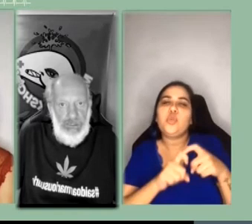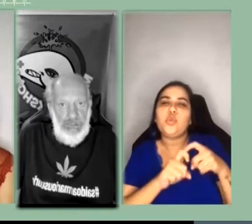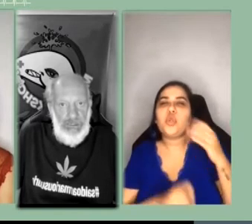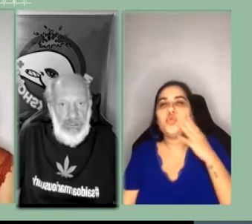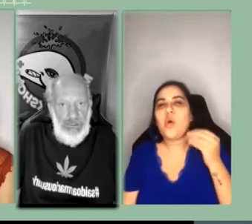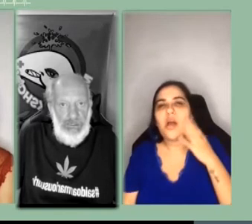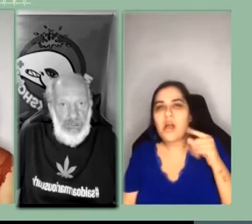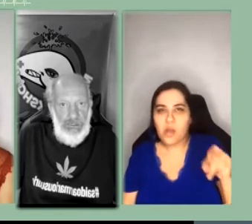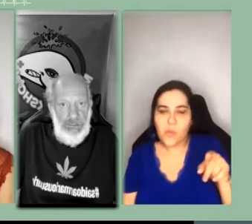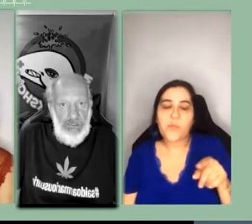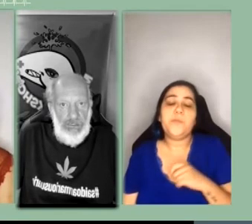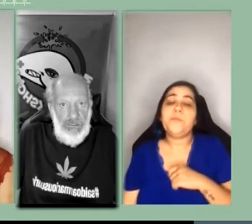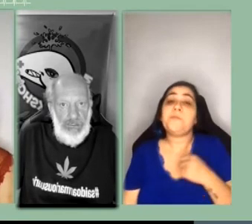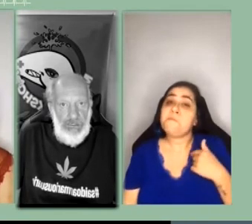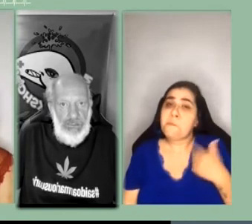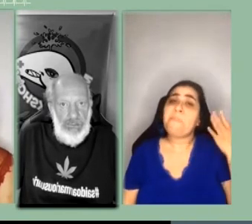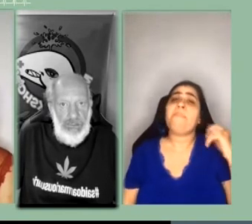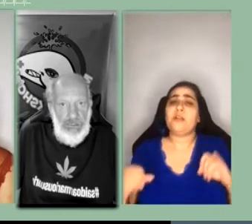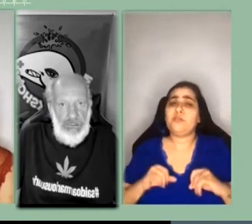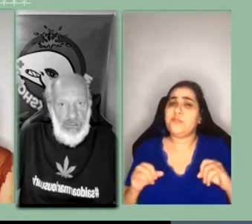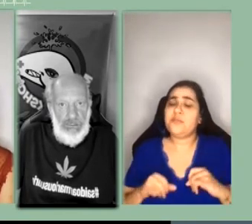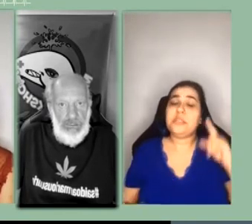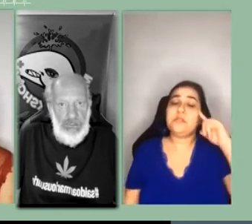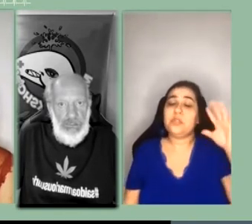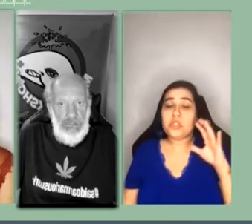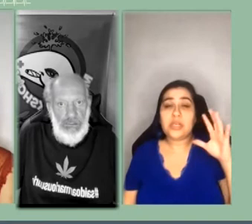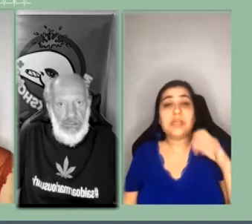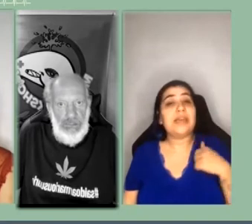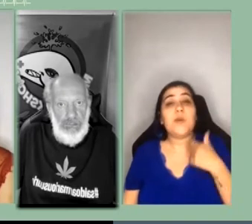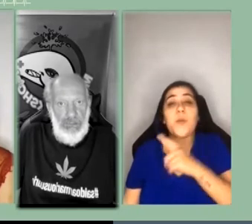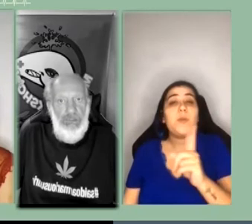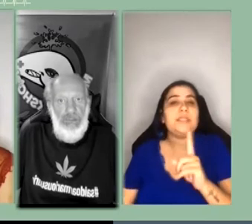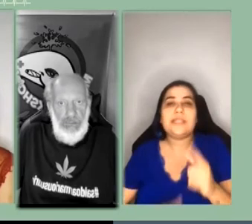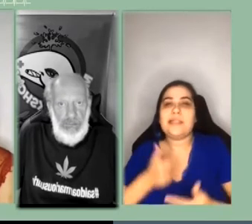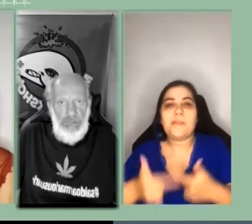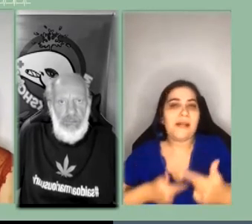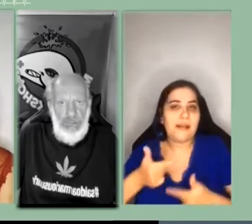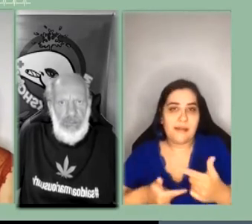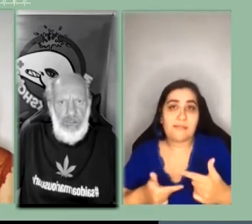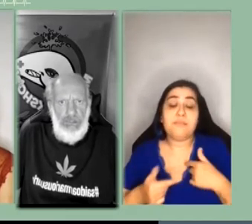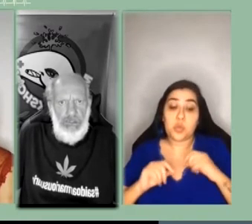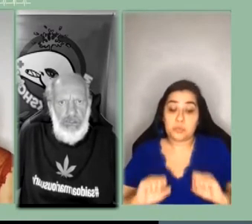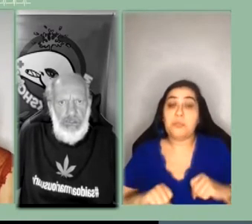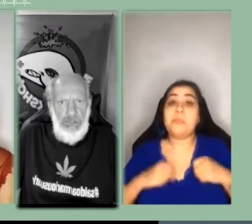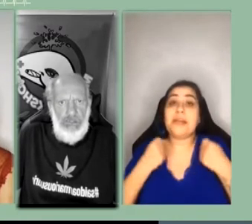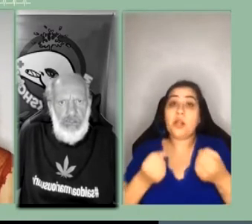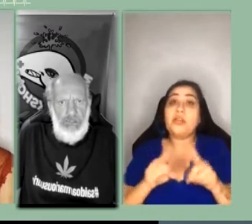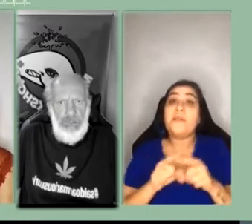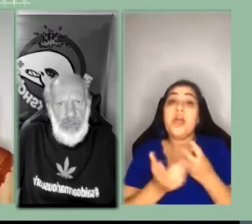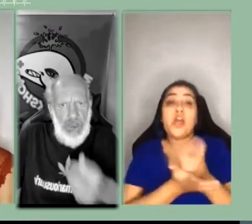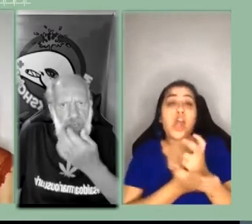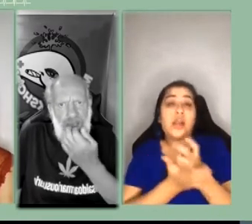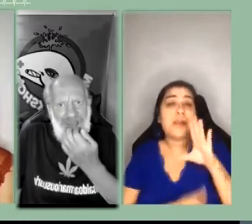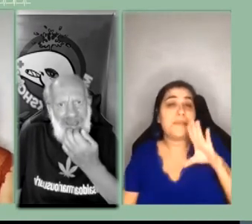E, assim, eu sofria muito de enxaqueca, inclusive me impedia de trabalhar. Eu melhorei bastante, inclusive de cólicas menstruais